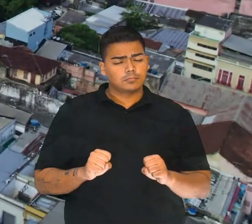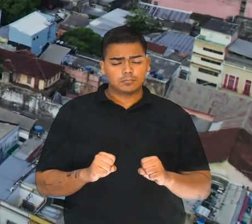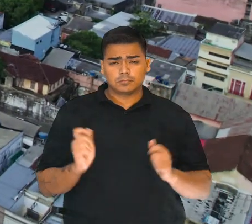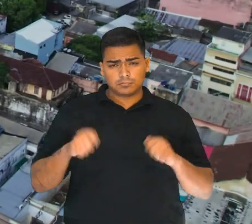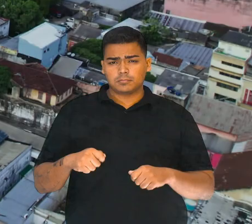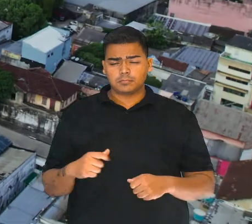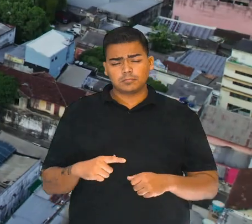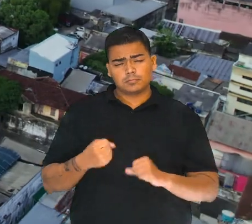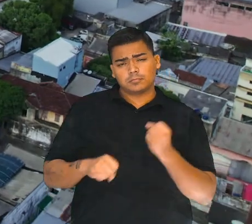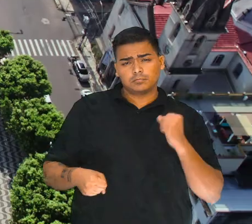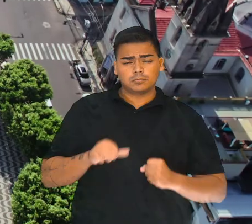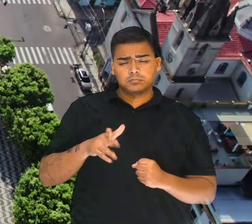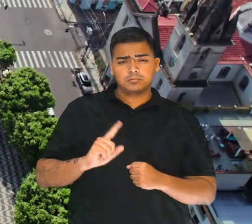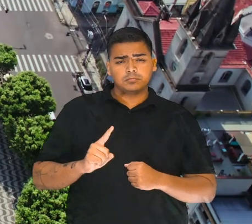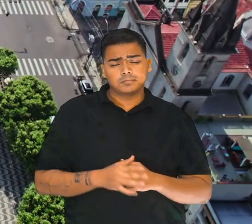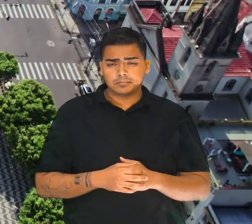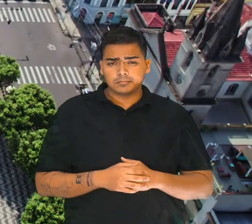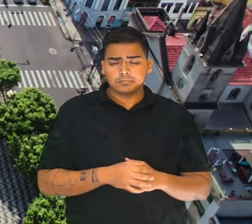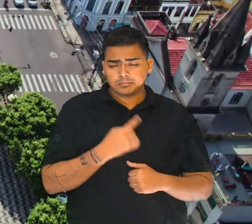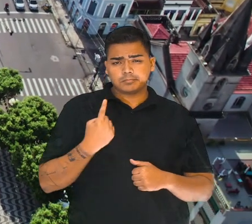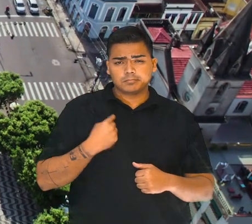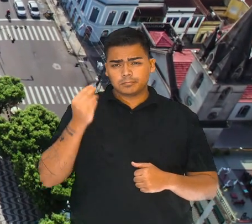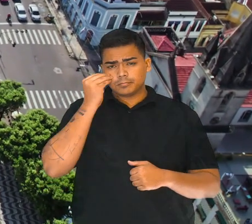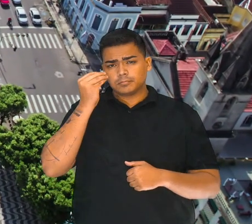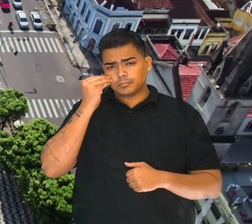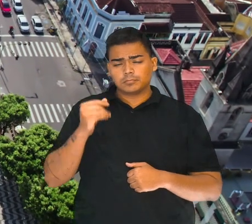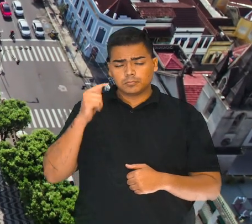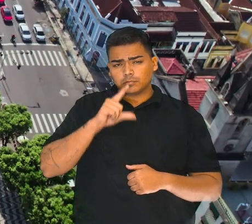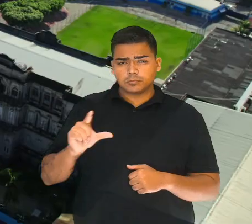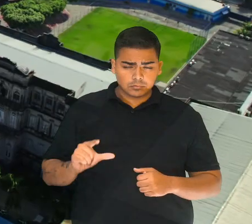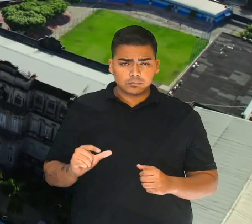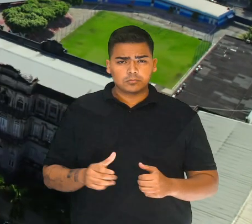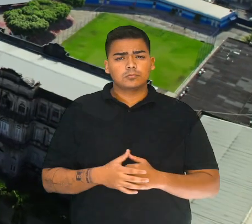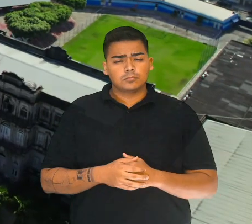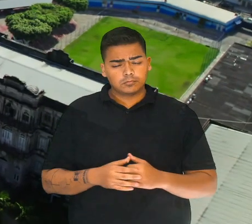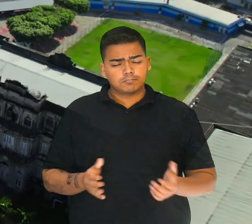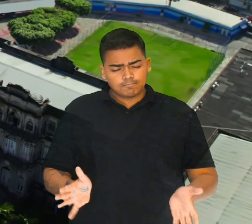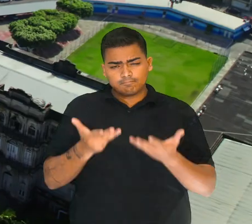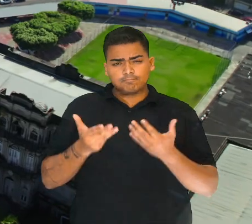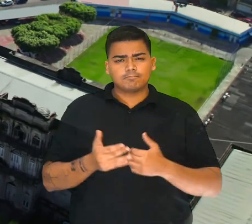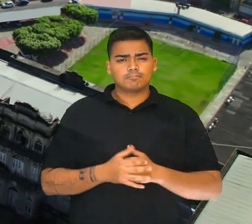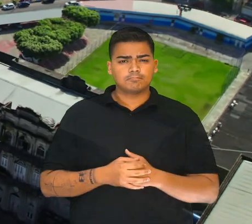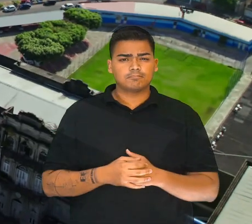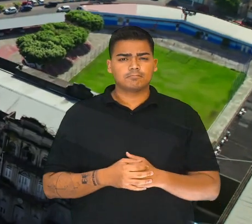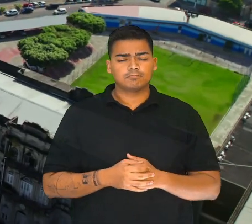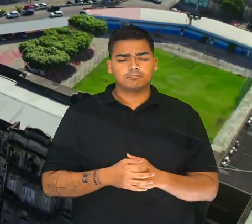deveriam ser grandes, mas não são. Então, a gente tenta dar um empurrão para que Talvez na próxima geração eles